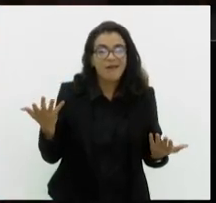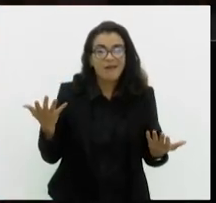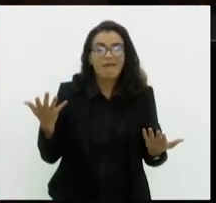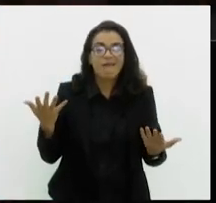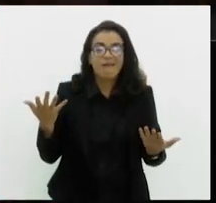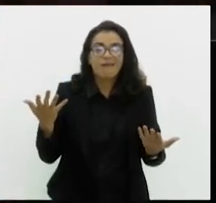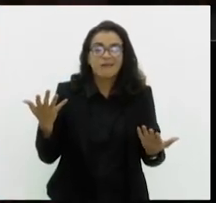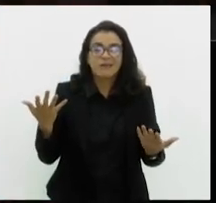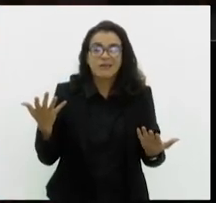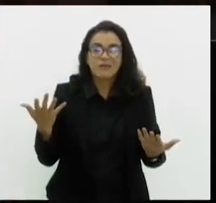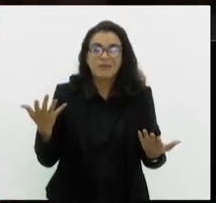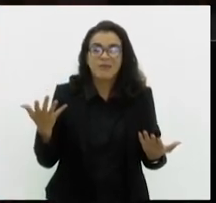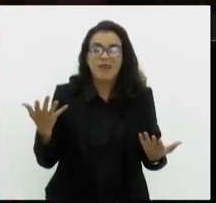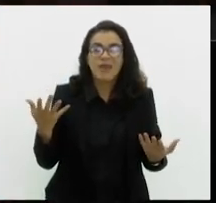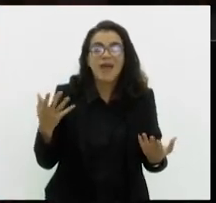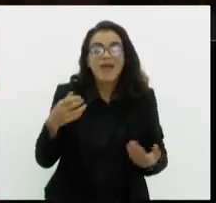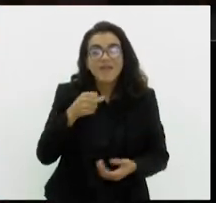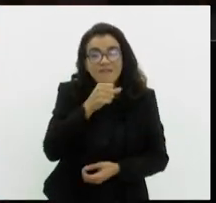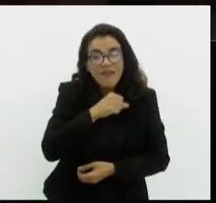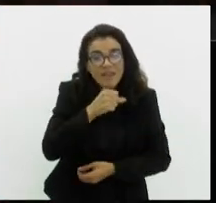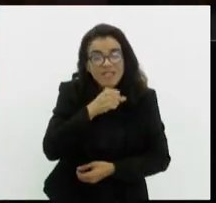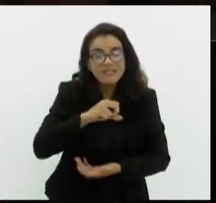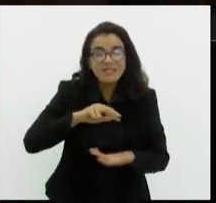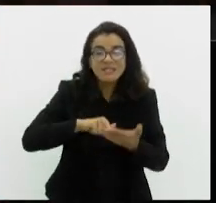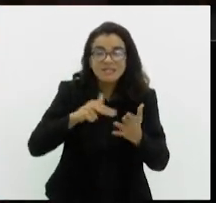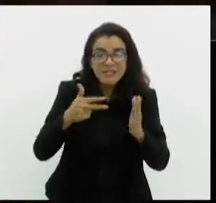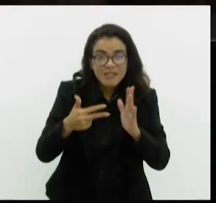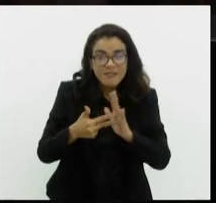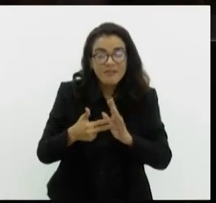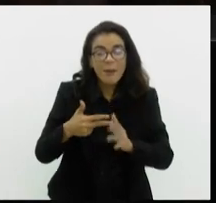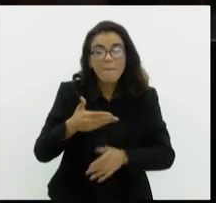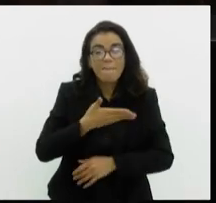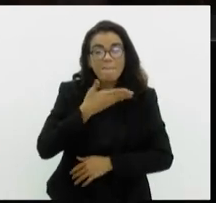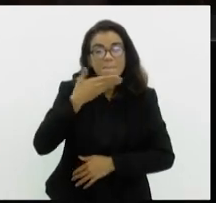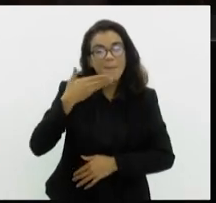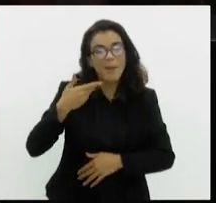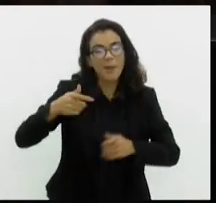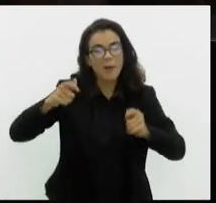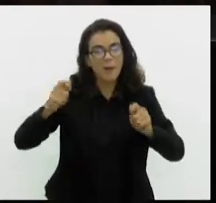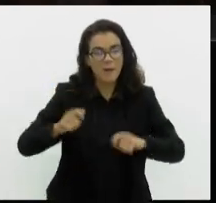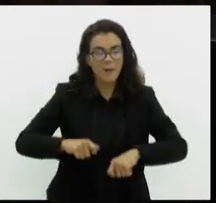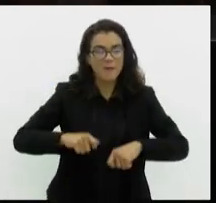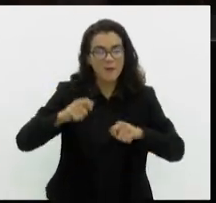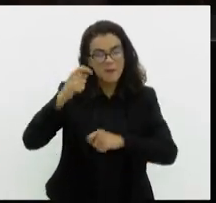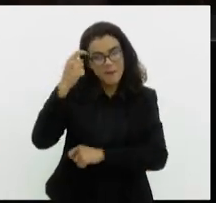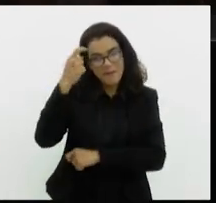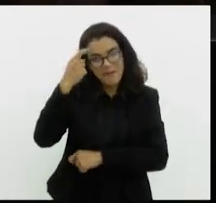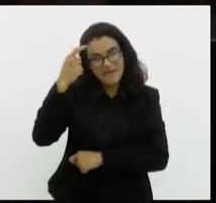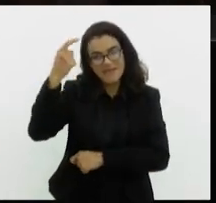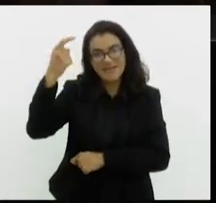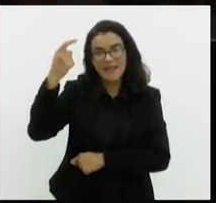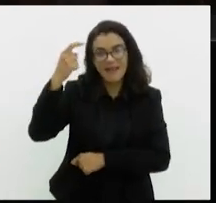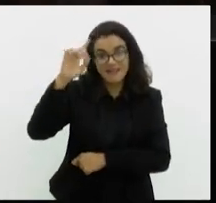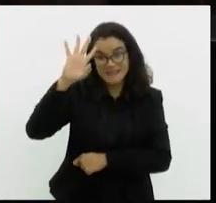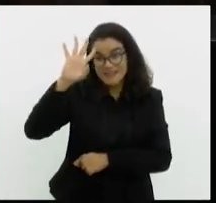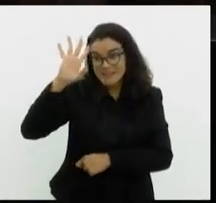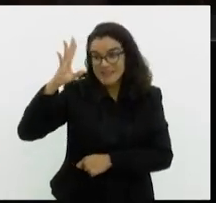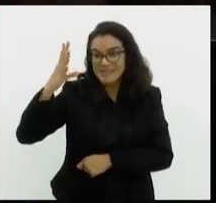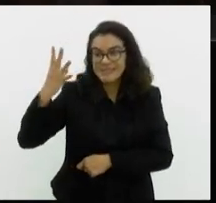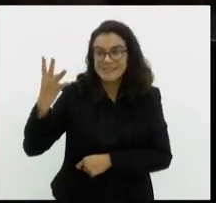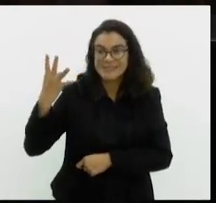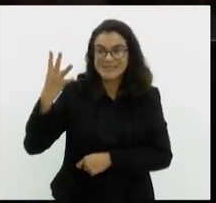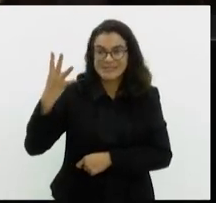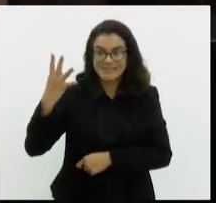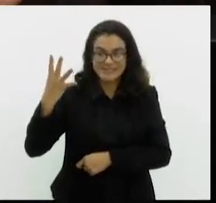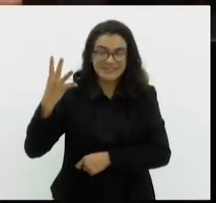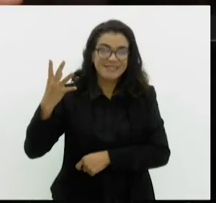isso. Envelhecer é também criar melhores condições de pensar, de resolver e